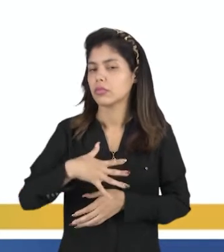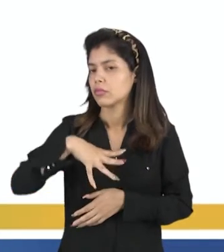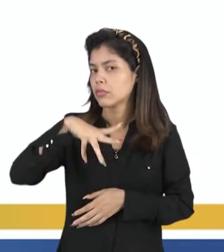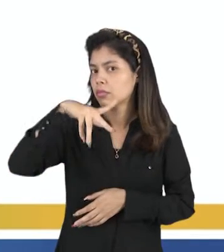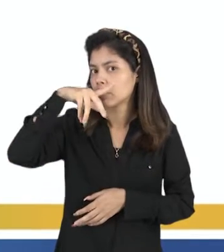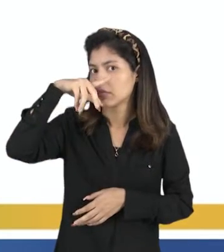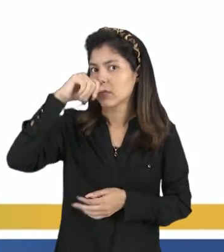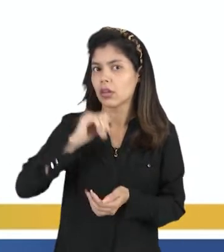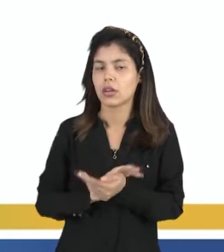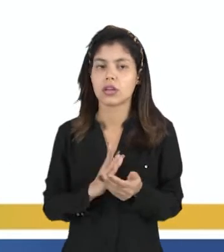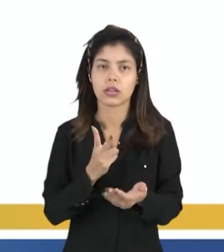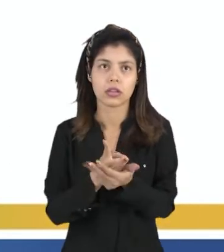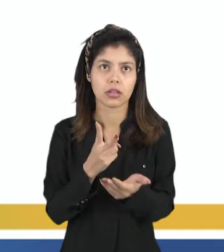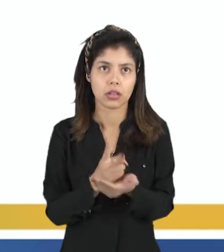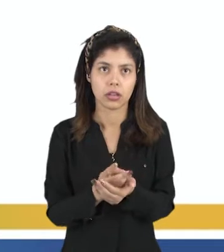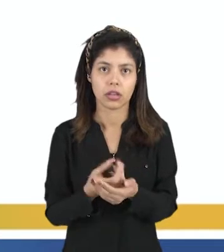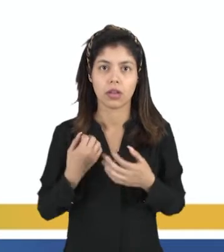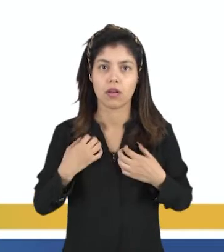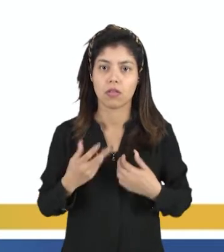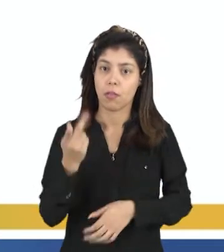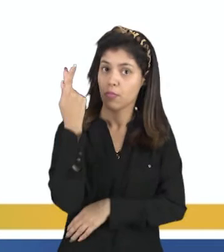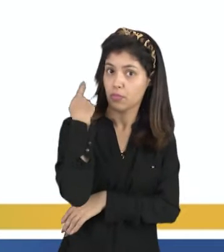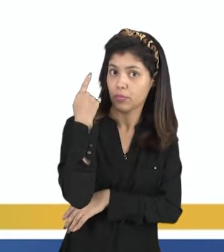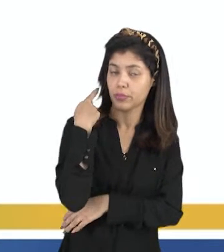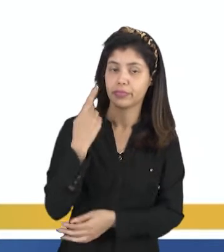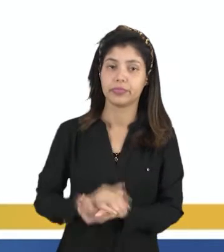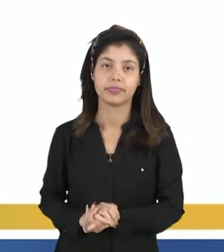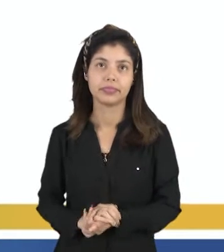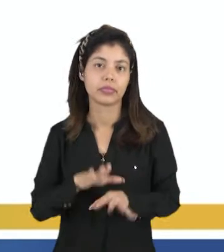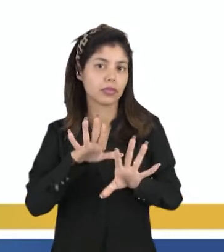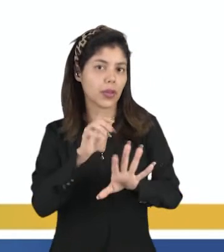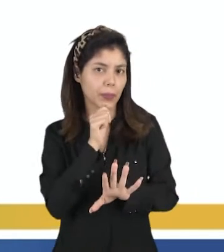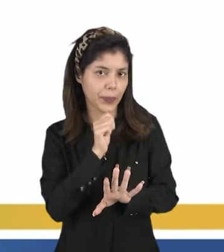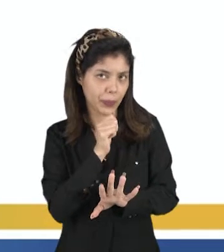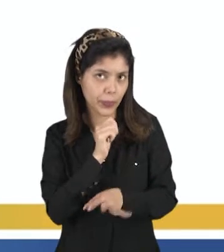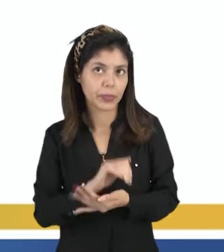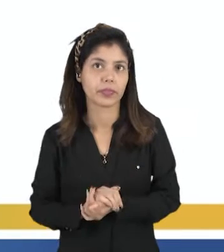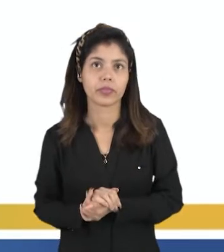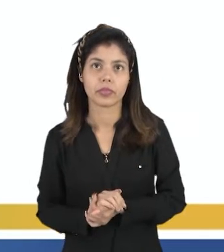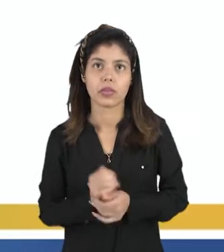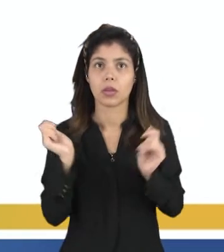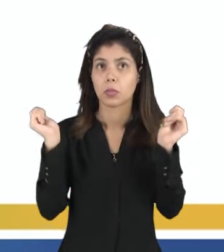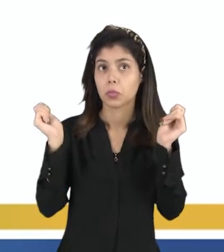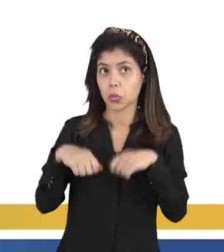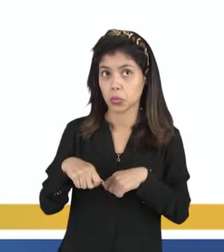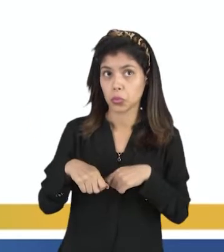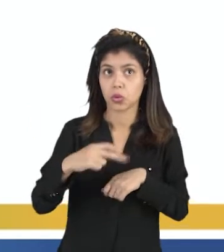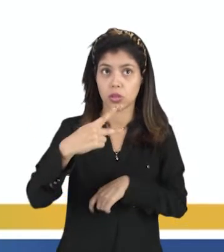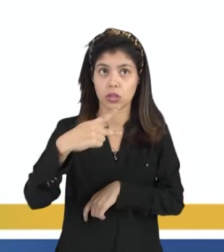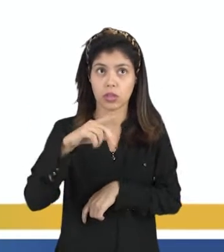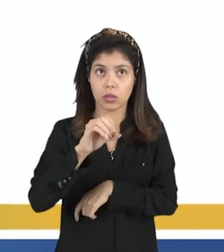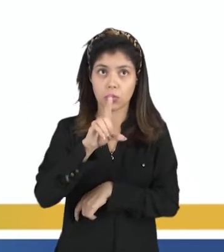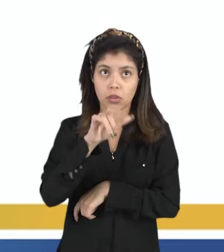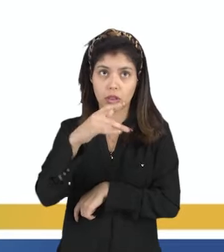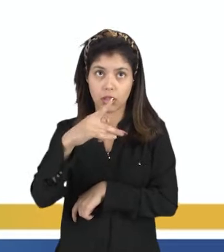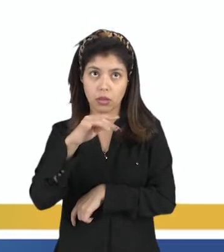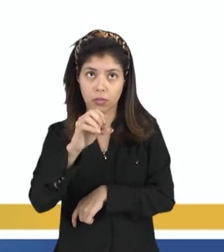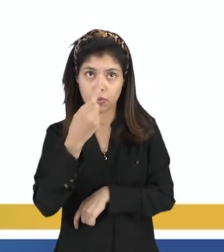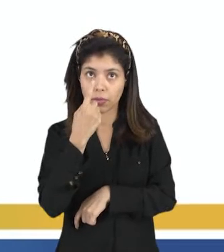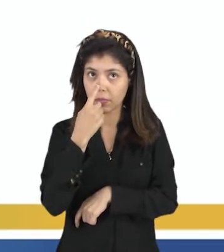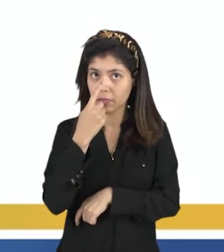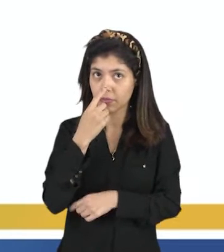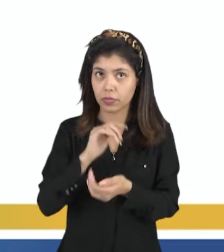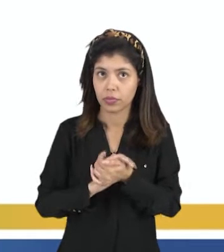é passado pelo nariz vai para os pulmões. Além disso, também possuem os pólipos nasais, que são